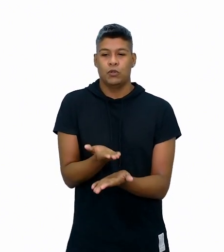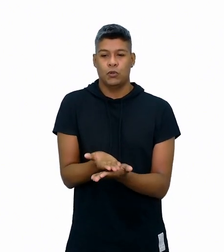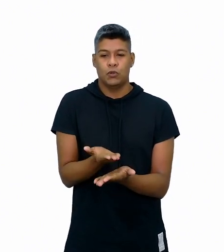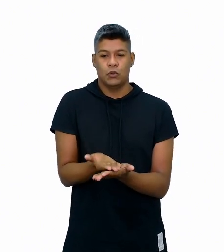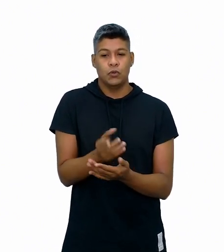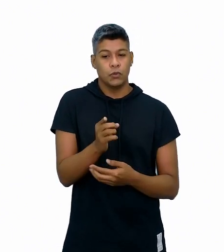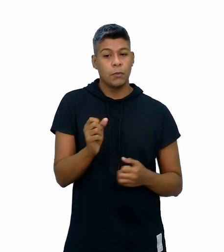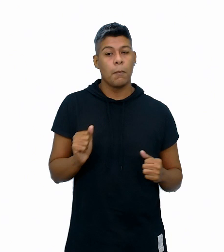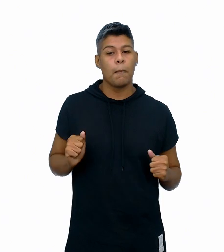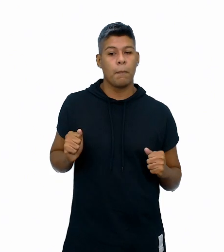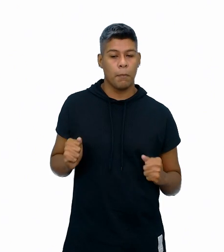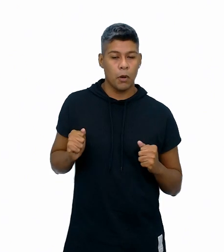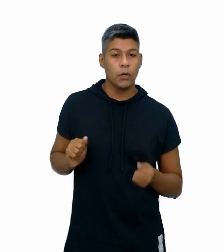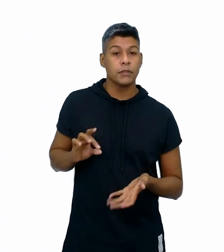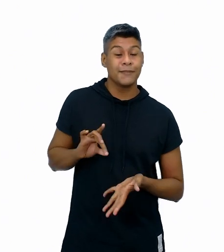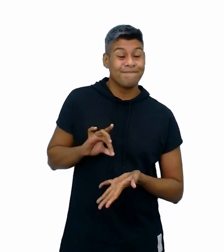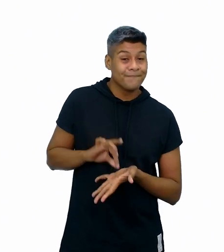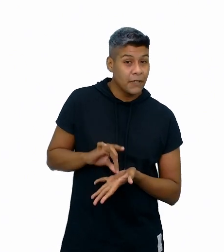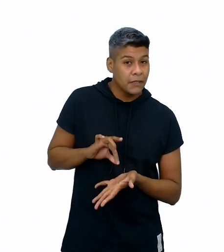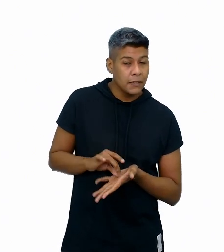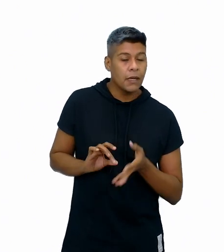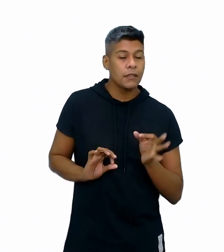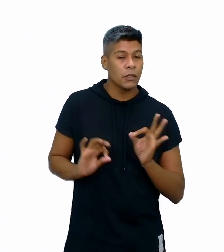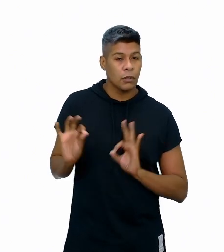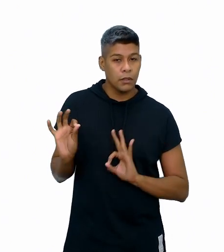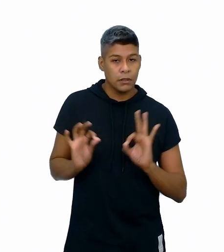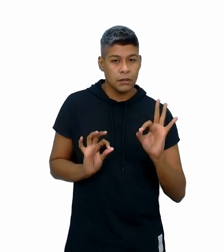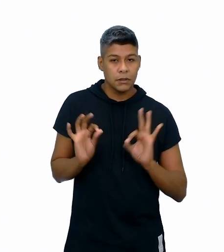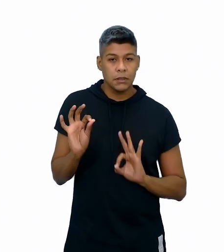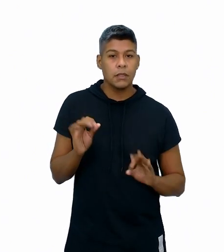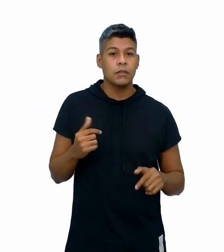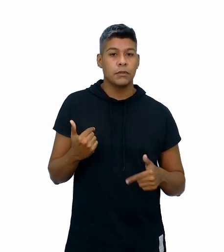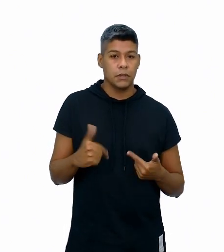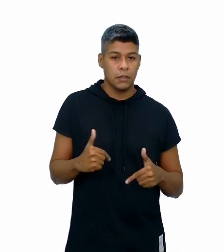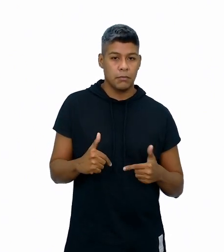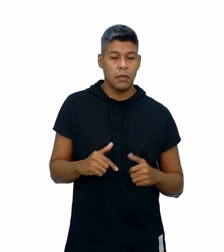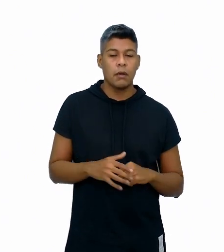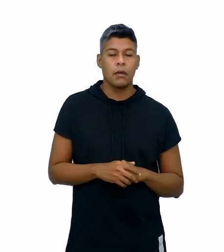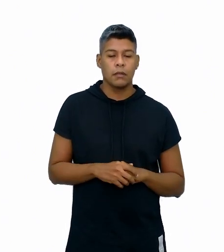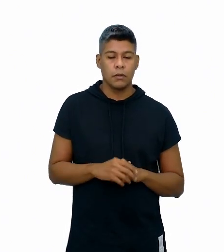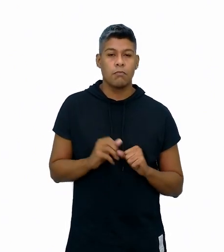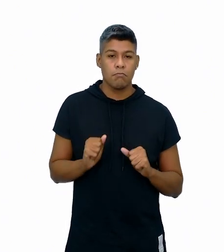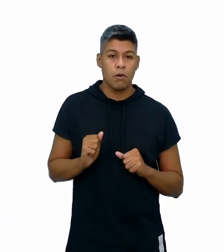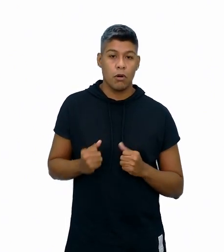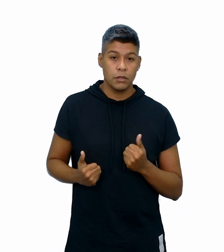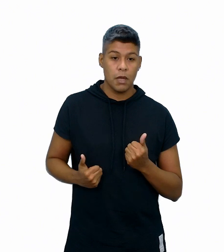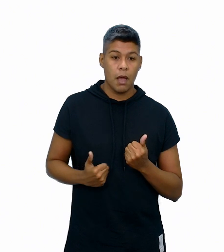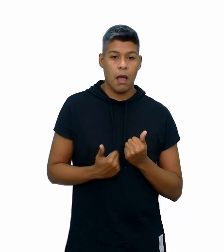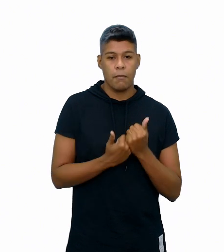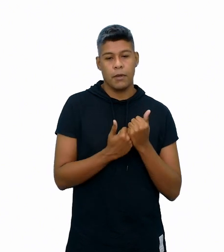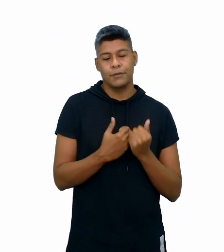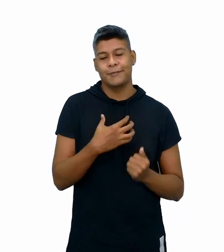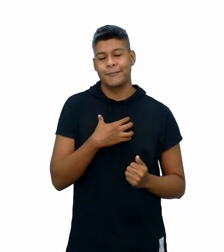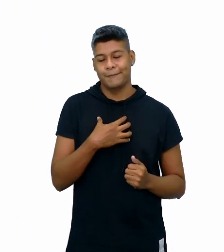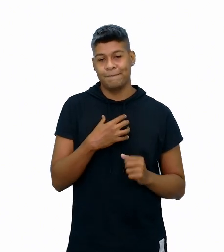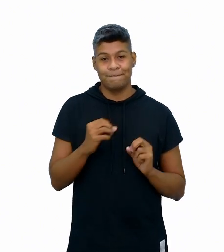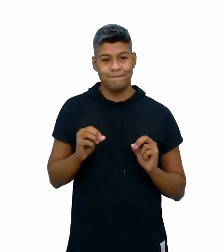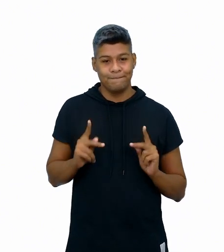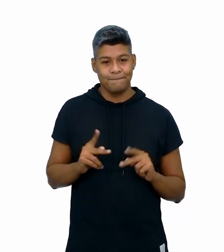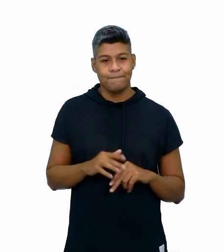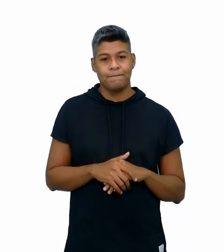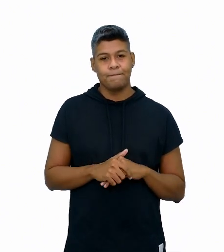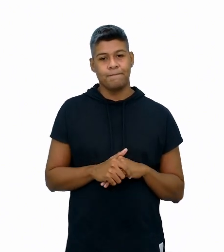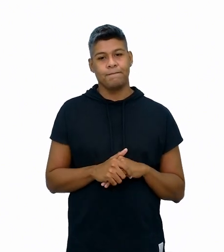vocês possam realmente organizar o trabalho, né, que esse momento possa apoiá-los nesse sentido, ok? Então,